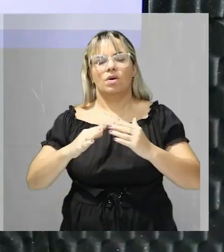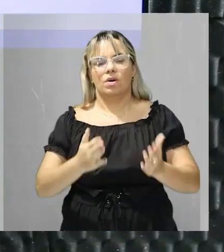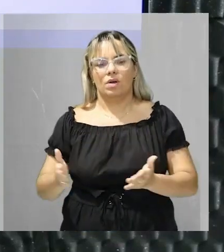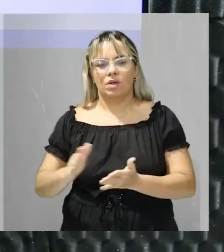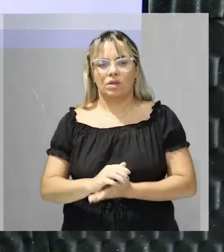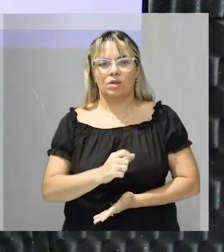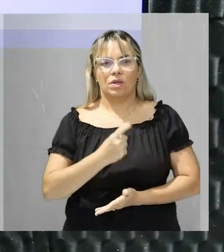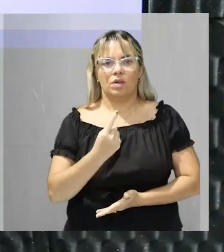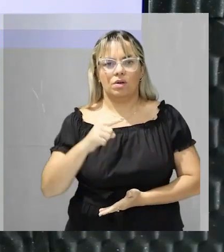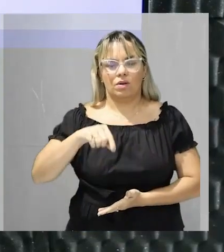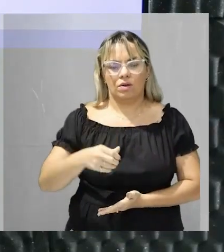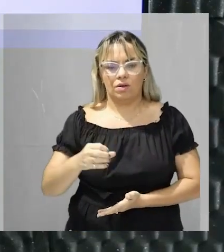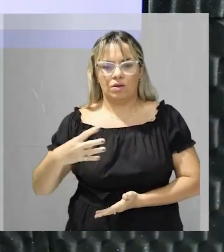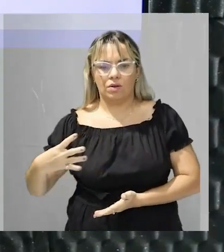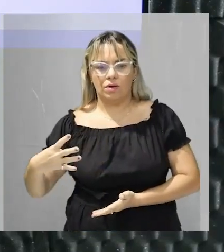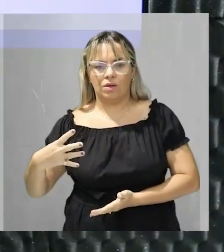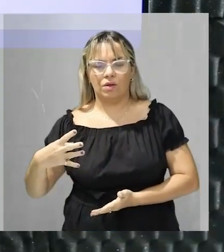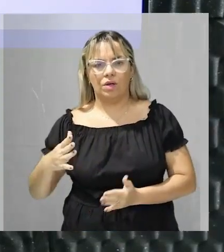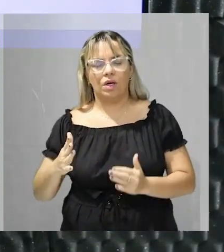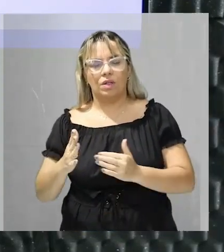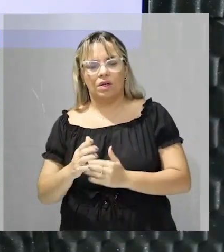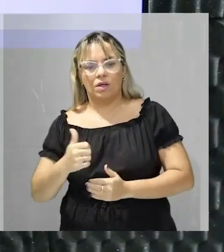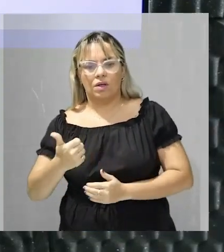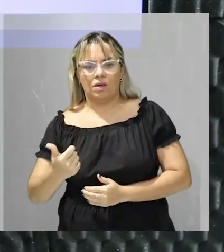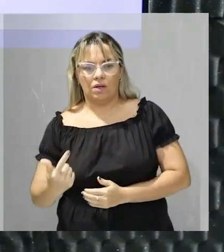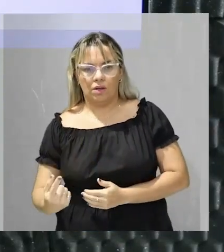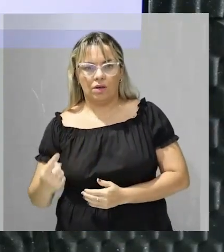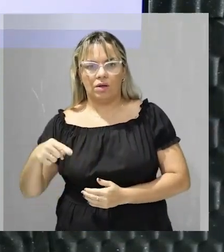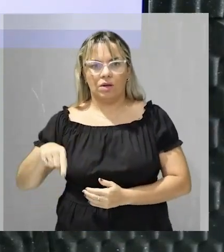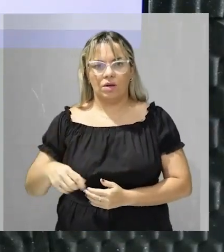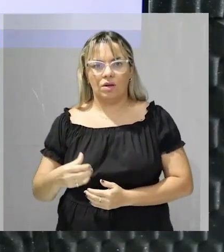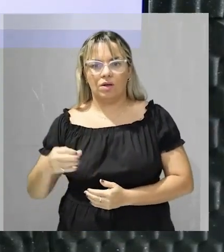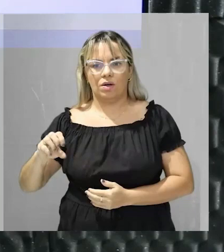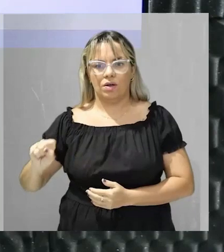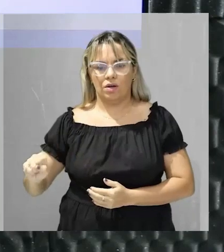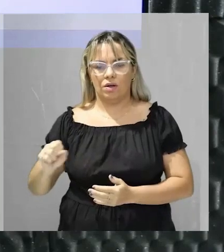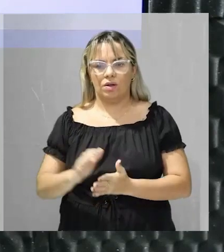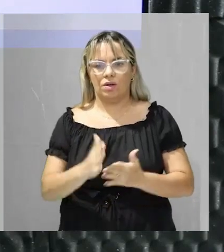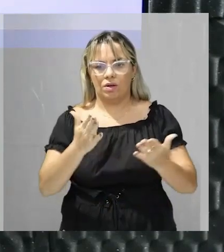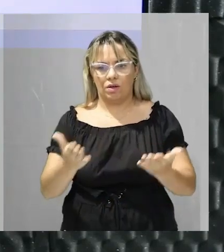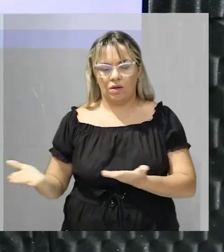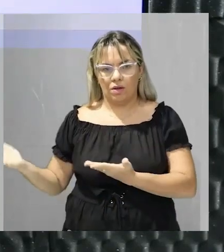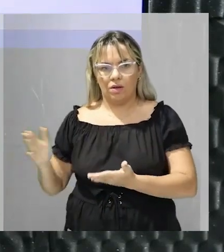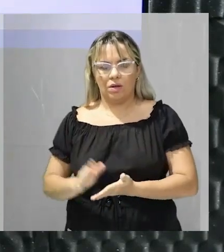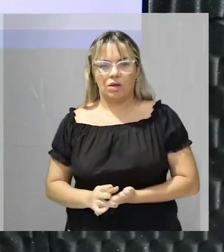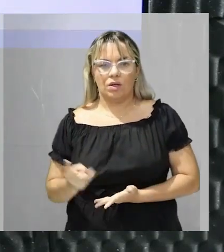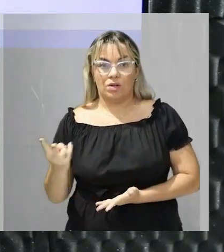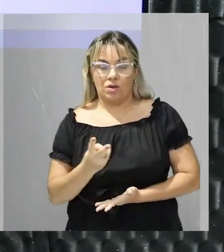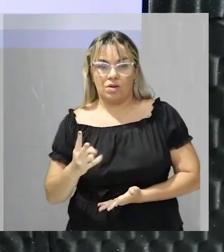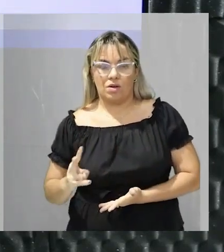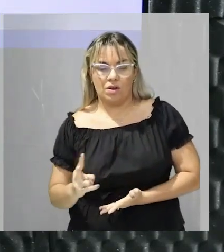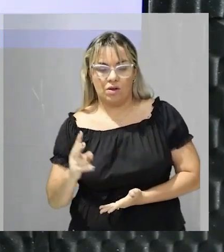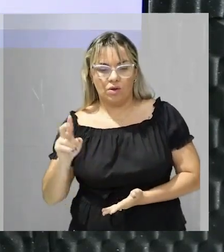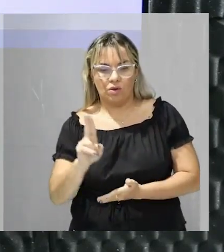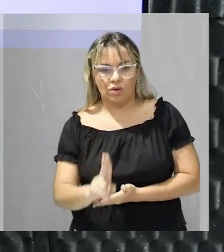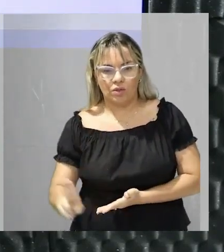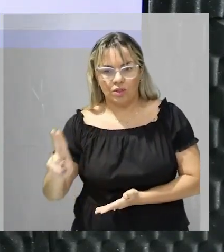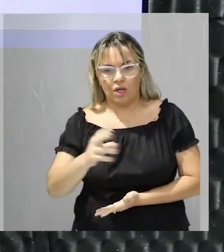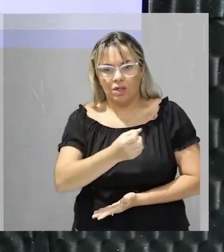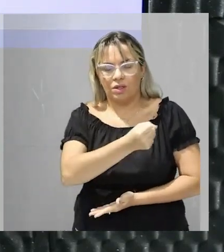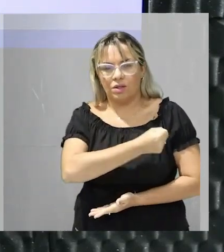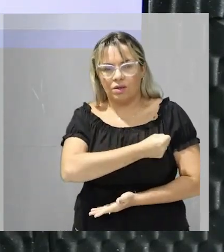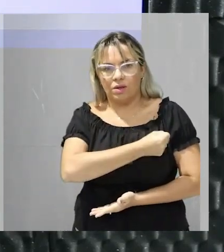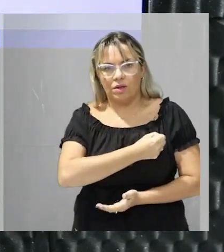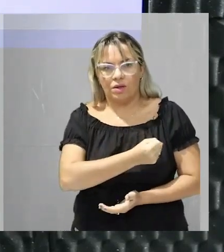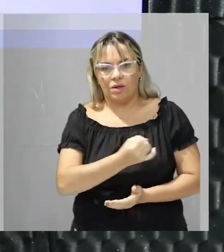e 1,98 a mediana é justamente a média aritmética daqueles dois valorizinhos né Por causa da quantidade de pá que nós temos aqui